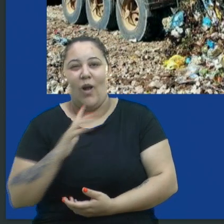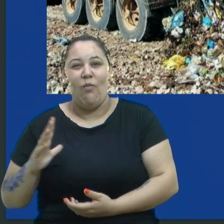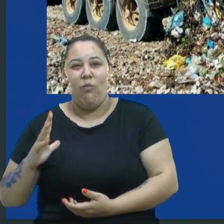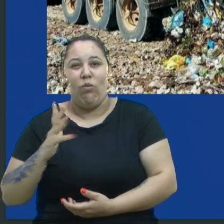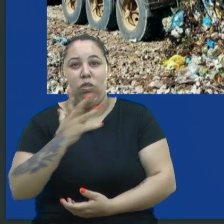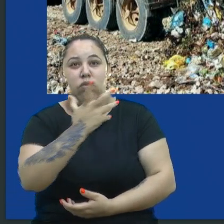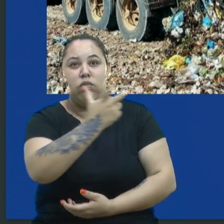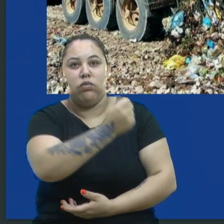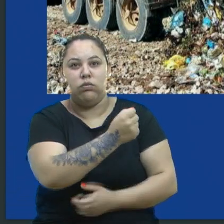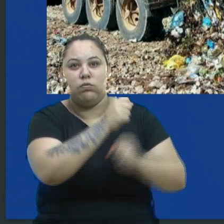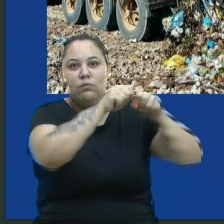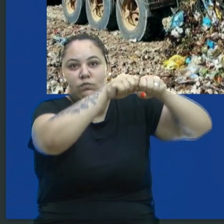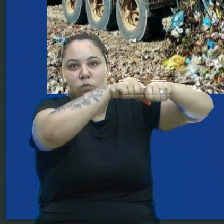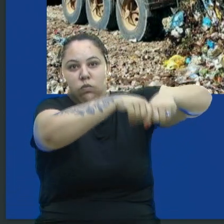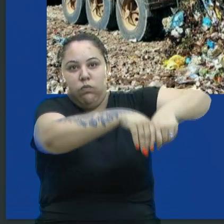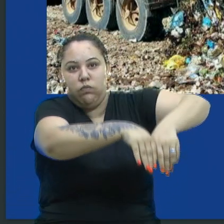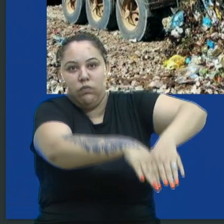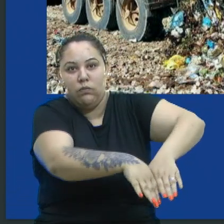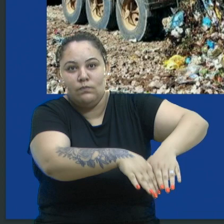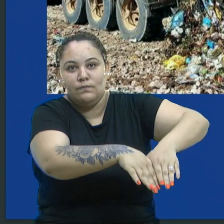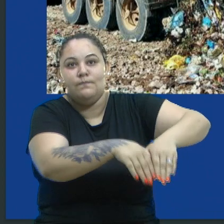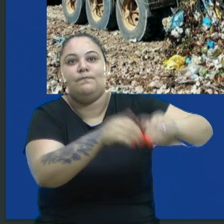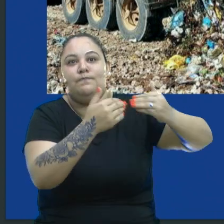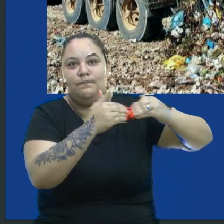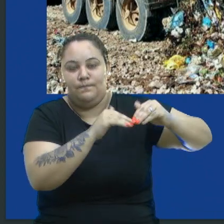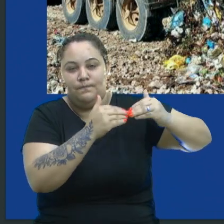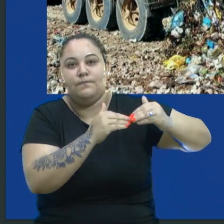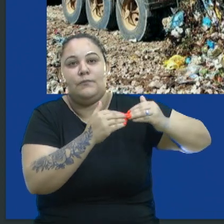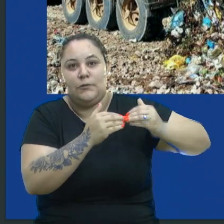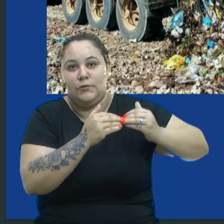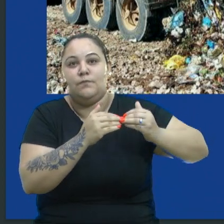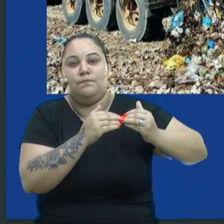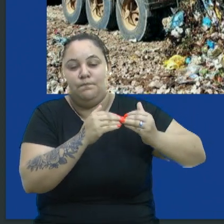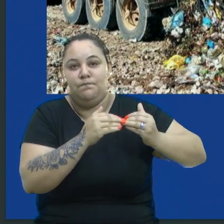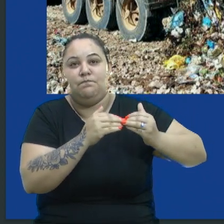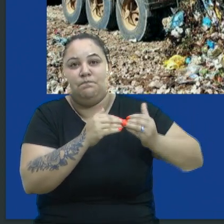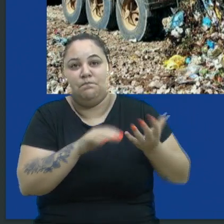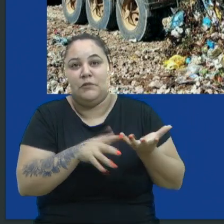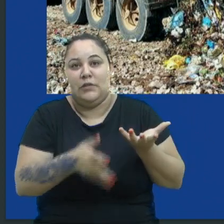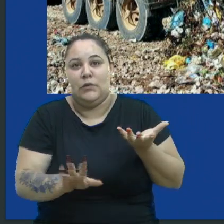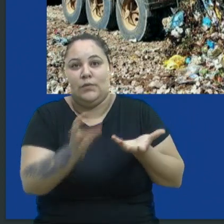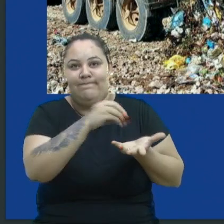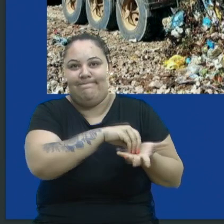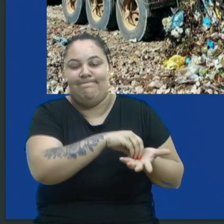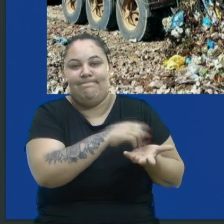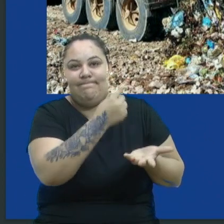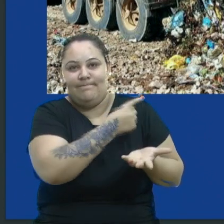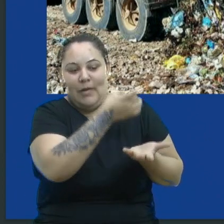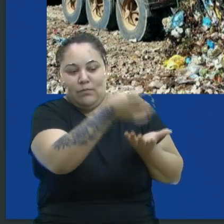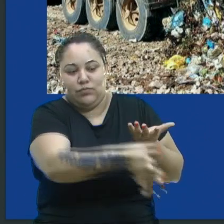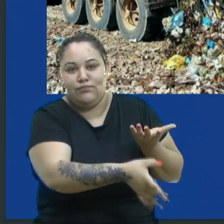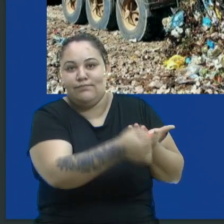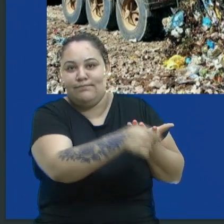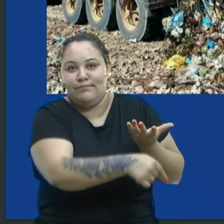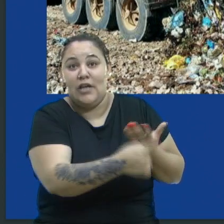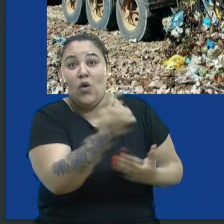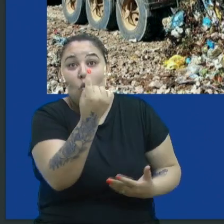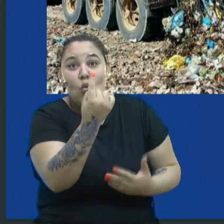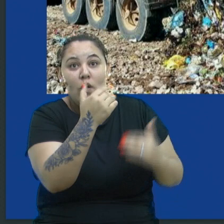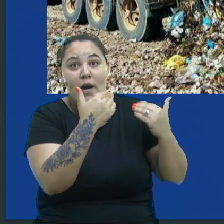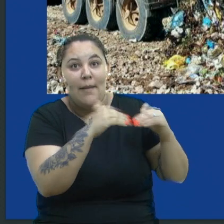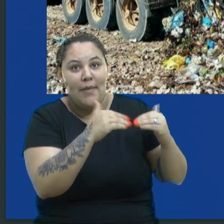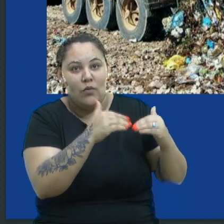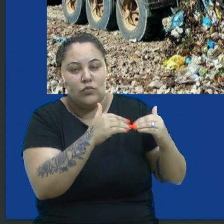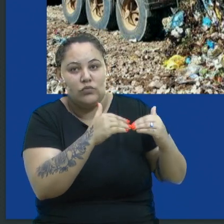de lixo que é levada assim, com esses caminhões da Codeca. Esse aí é apenas um caminhão depositando, né, esse lixo. São feitos